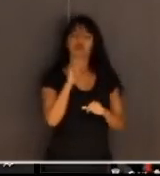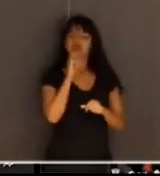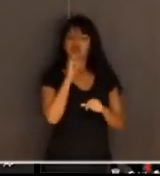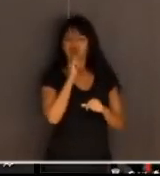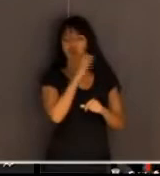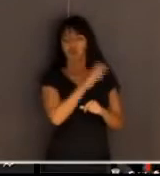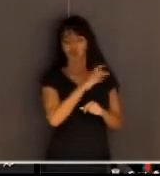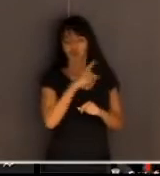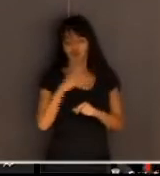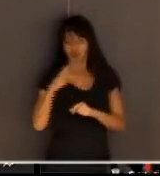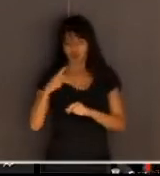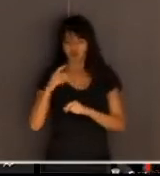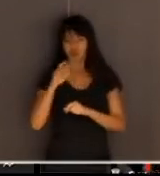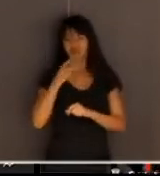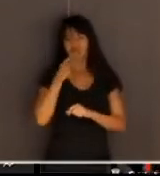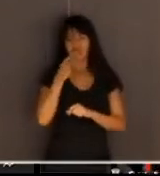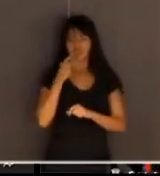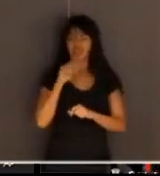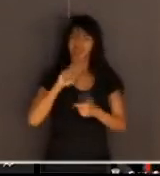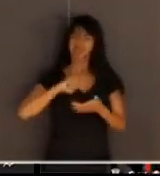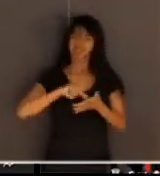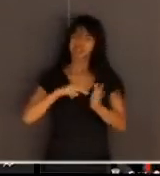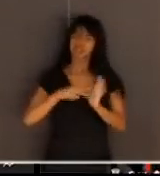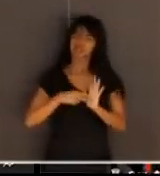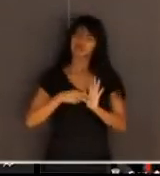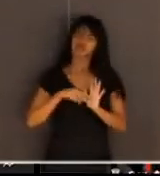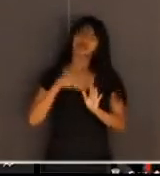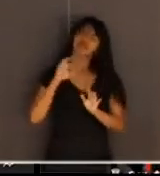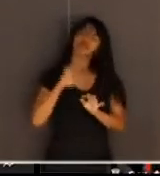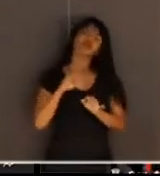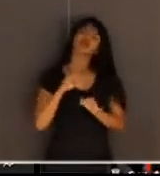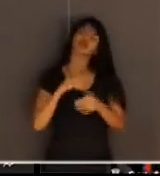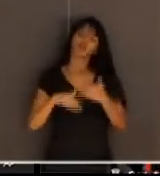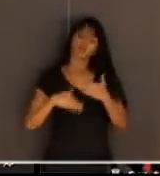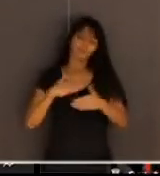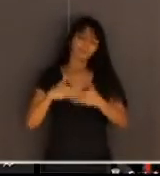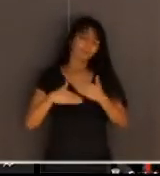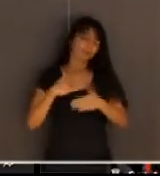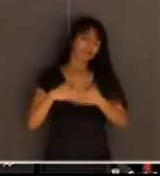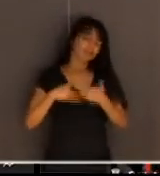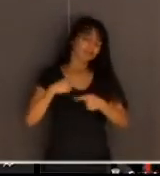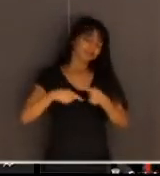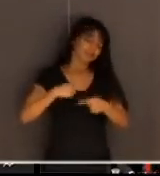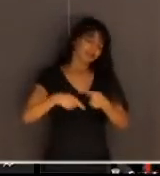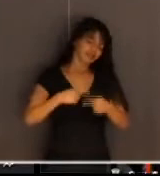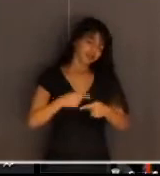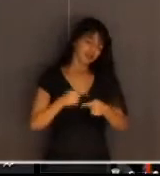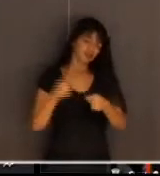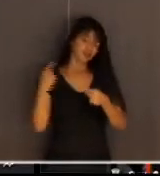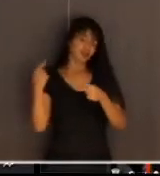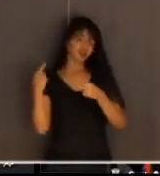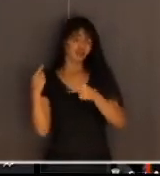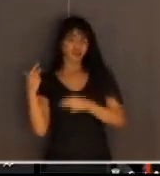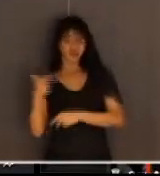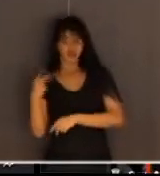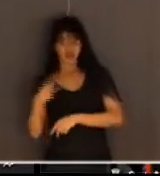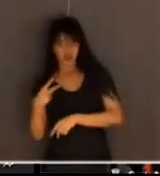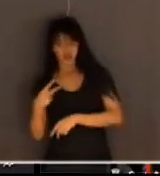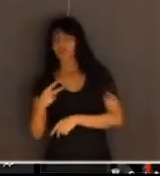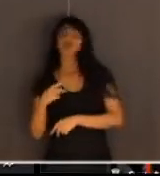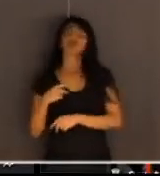apontando primeiro que se trata de protelação e segundo, que a nulidade ela